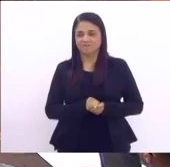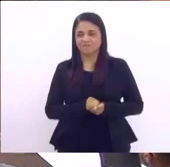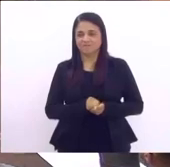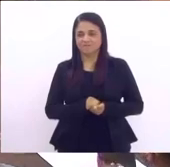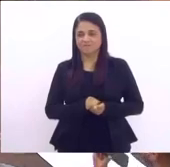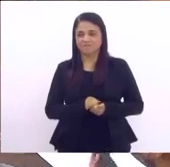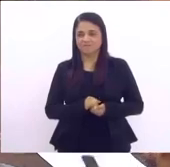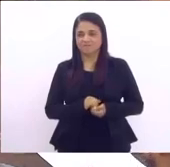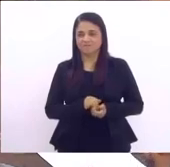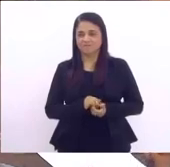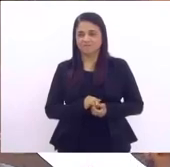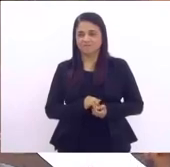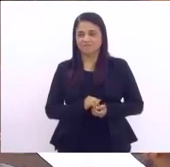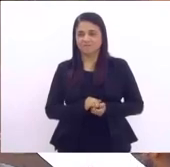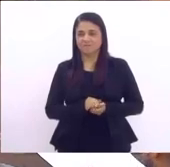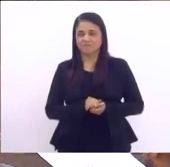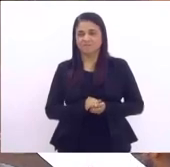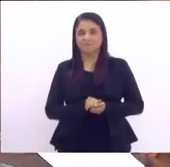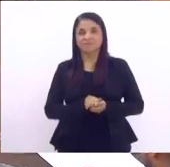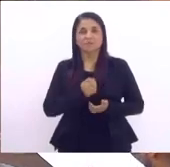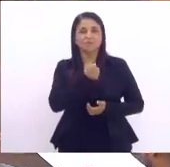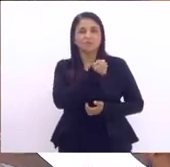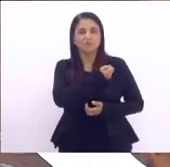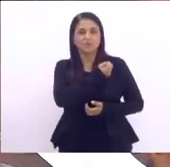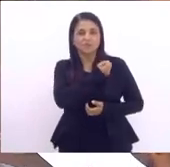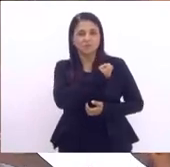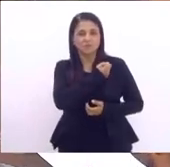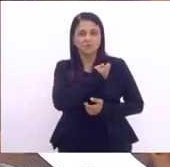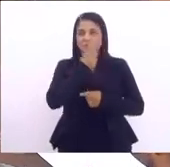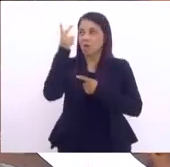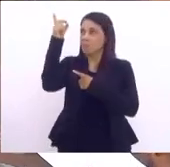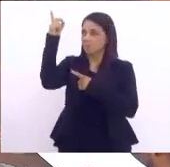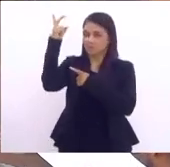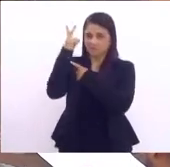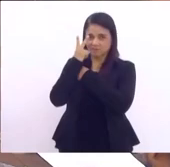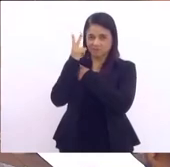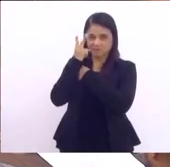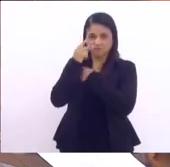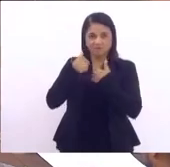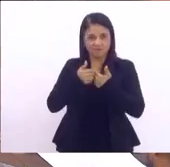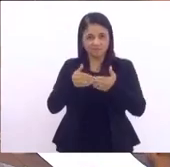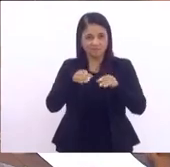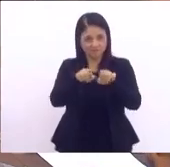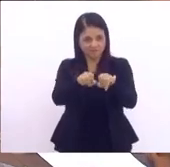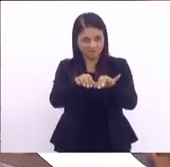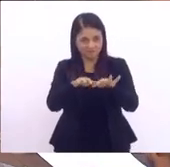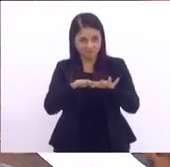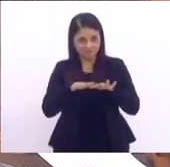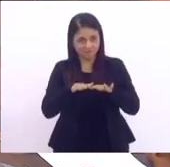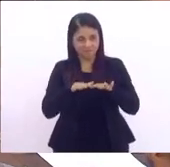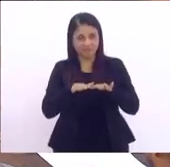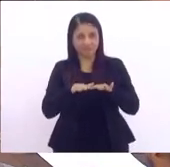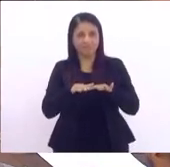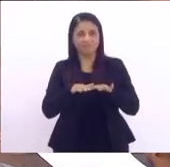Havendo o número legal sobre a proteção de Deus, iniciamos nossos trabalhos. Está aberta a sessão.